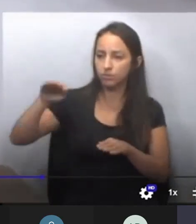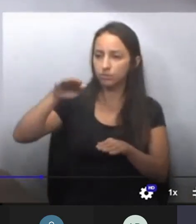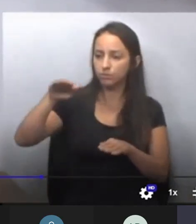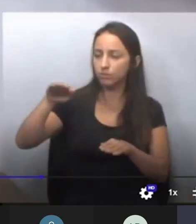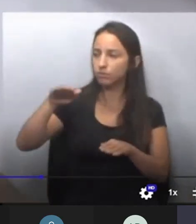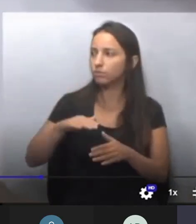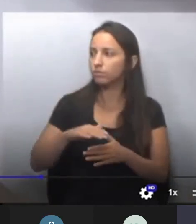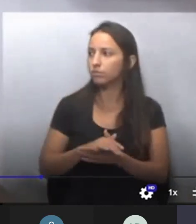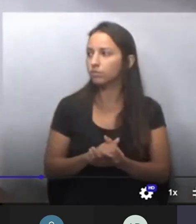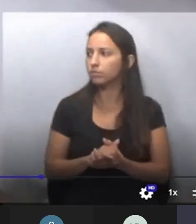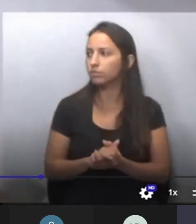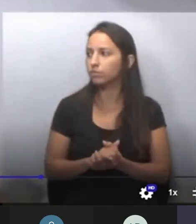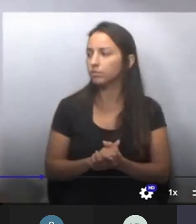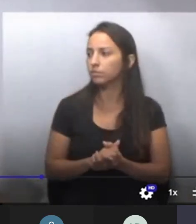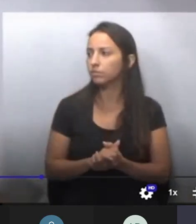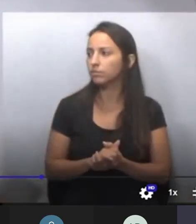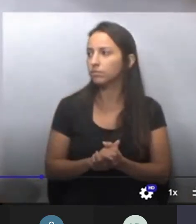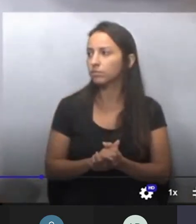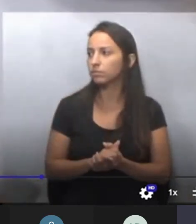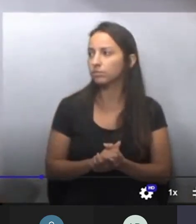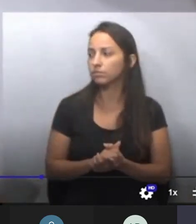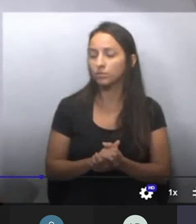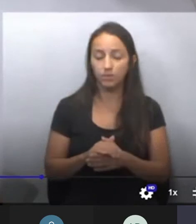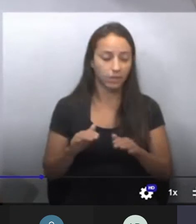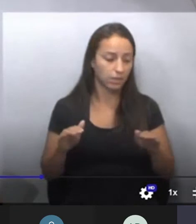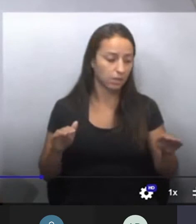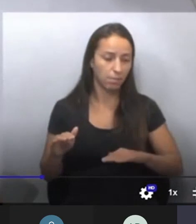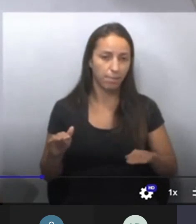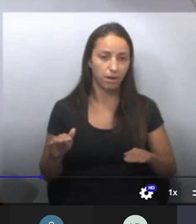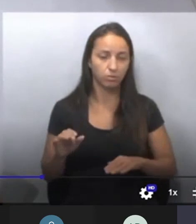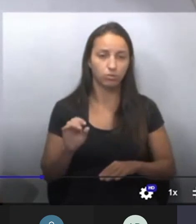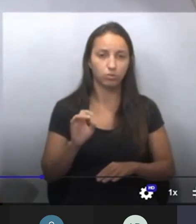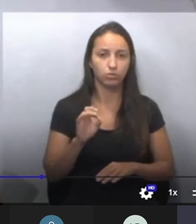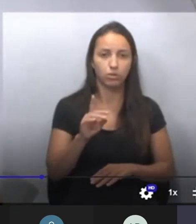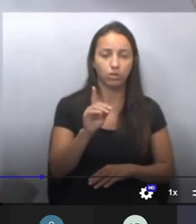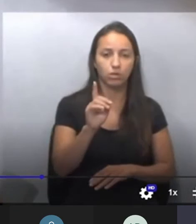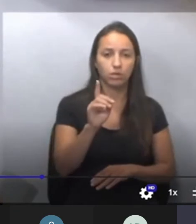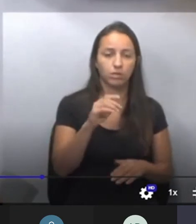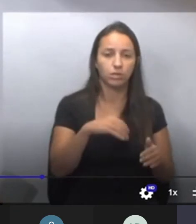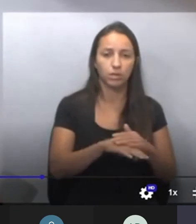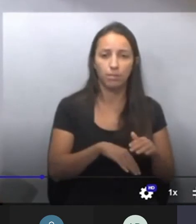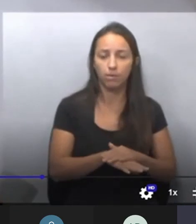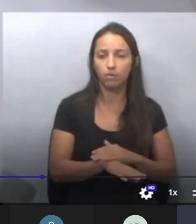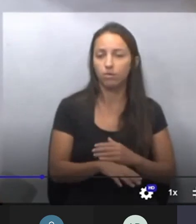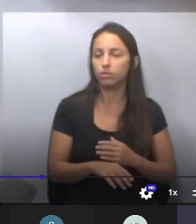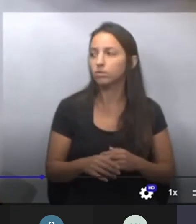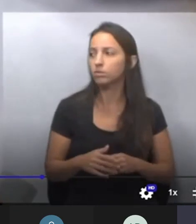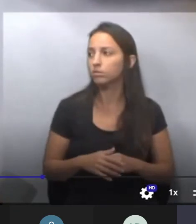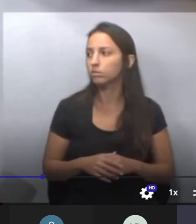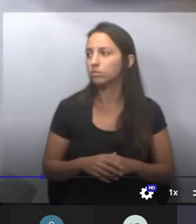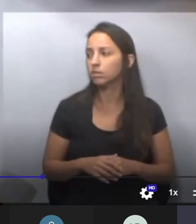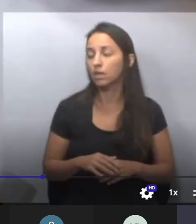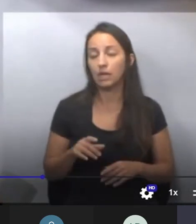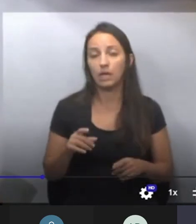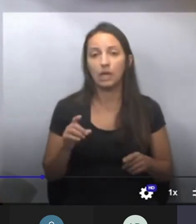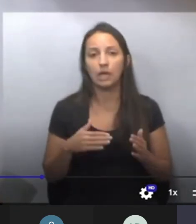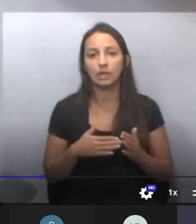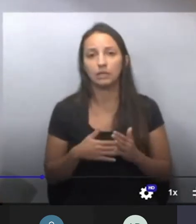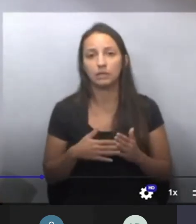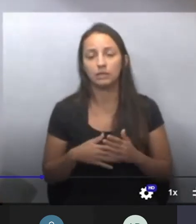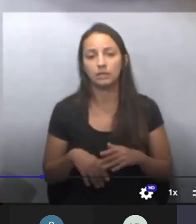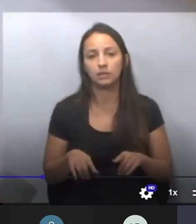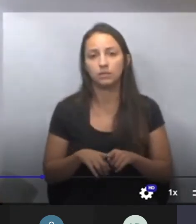e deixar embaixo só algo mesmo, só os depósitos. Ah, é mais fácil deixar até os materiais de limpeza